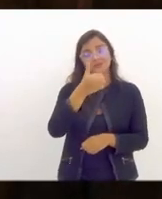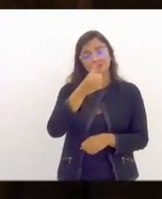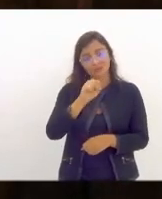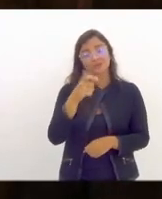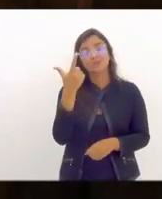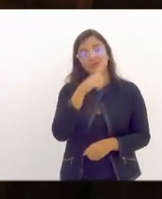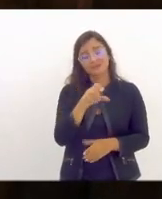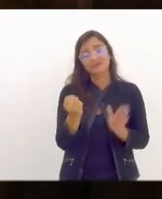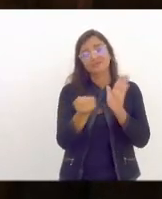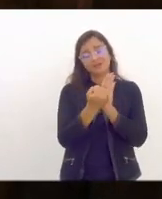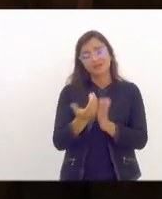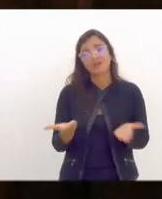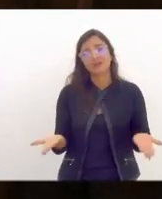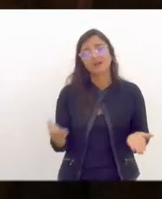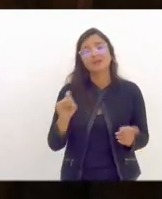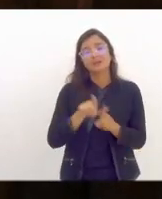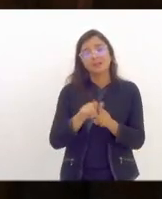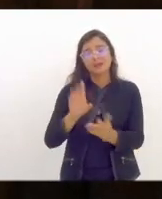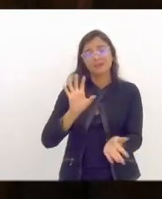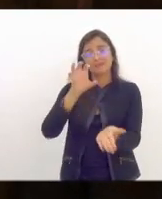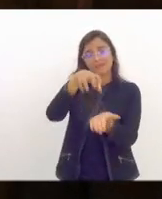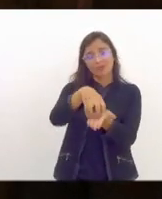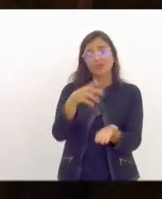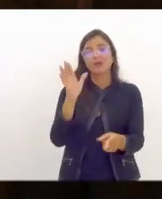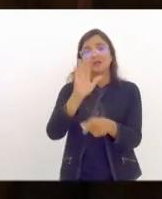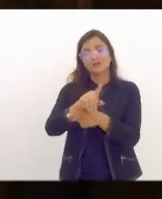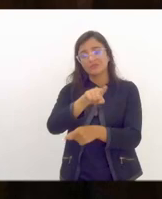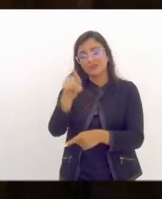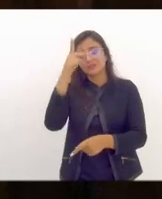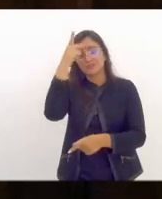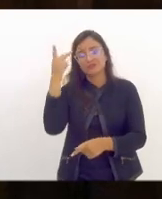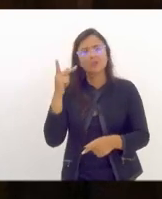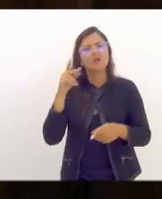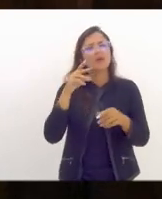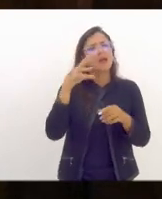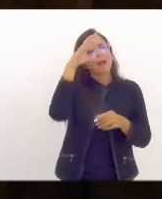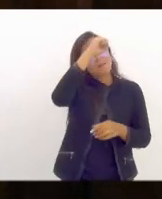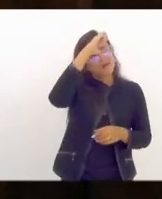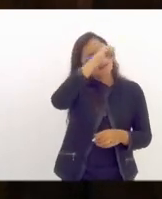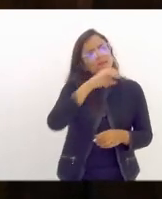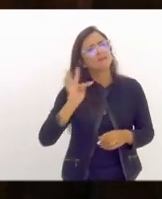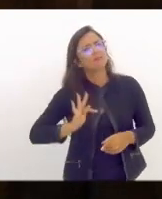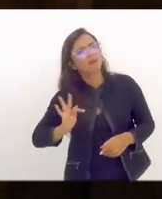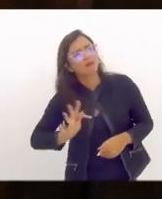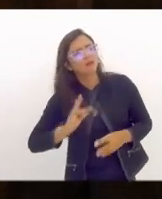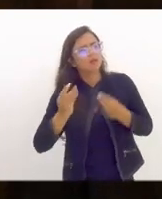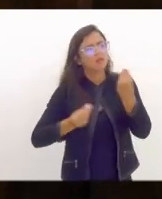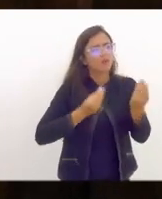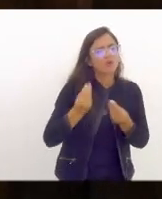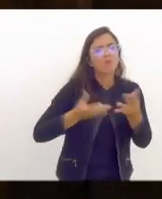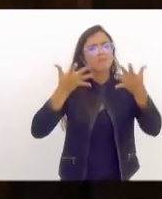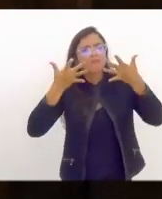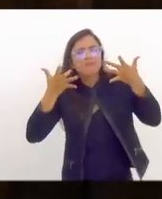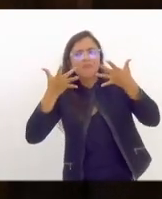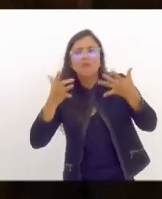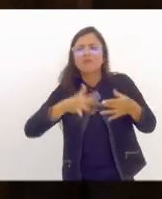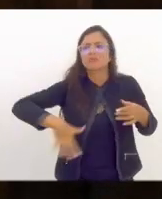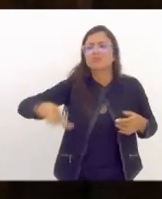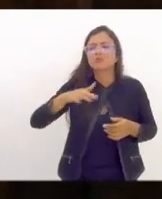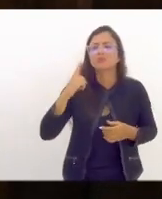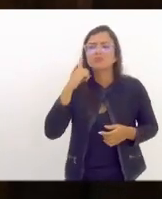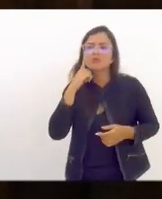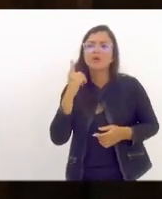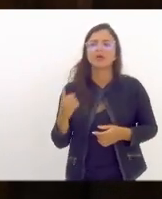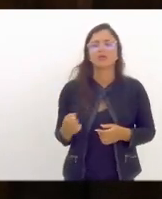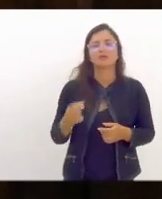cinematográfico ofertando formação e aperfeiçoamento nas áreas técnicas e de dramaturgia ou de visual numa